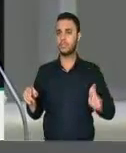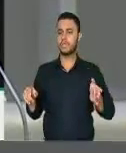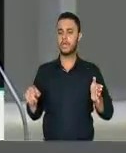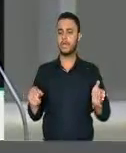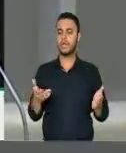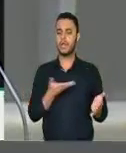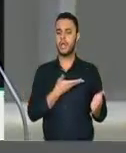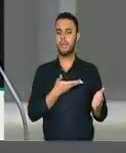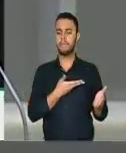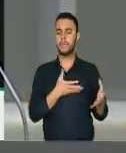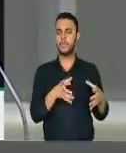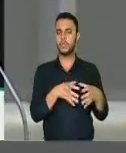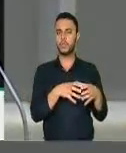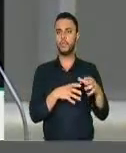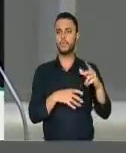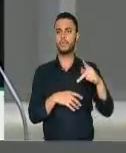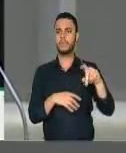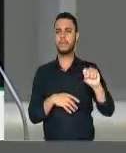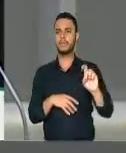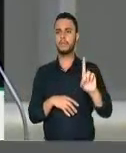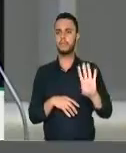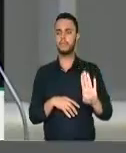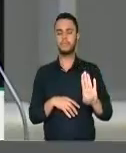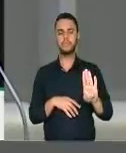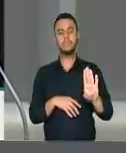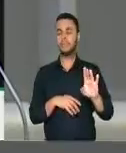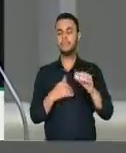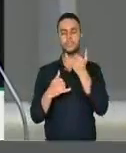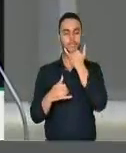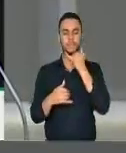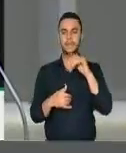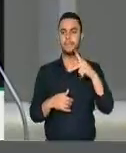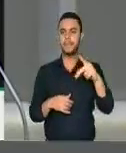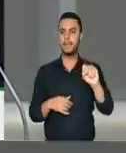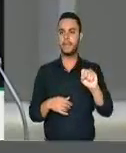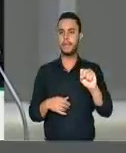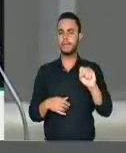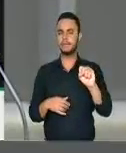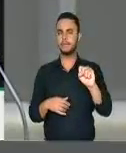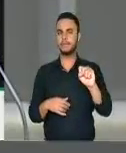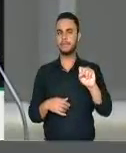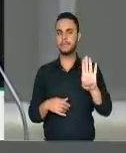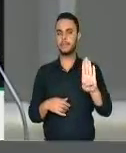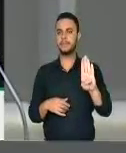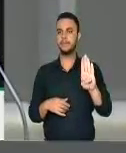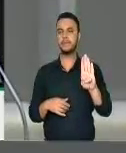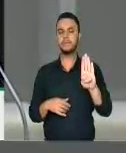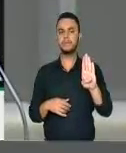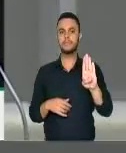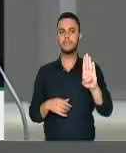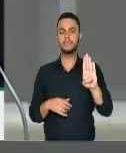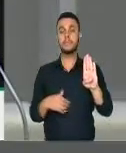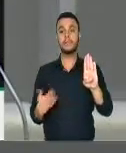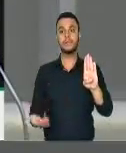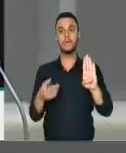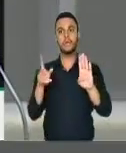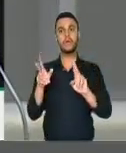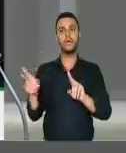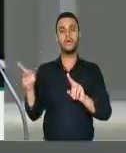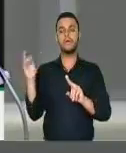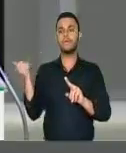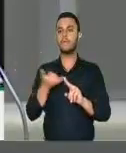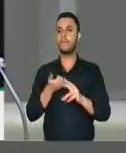do Partido Socialista Brasileiro. Como registrou a Polícia Federal, fizeram